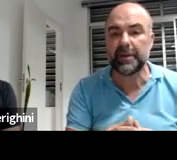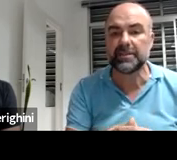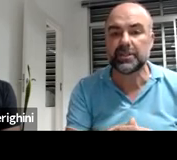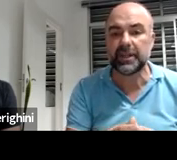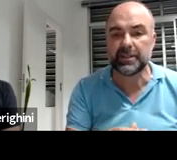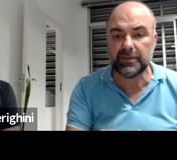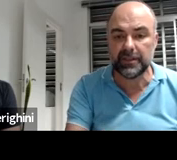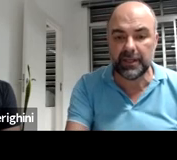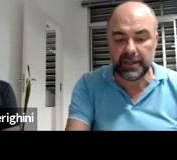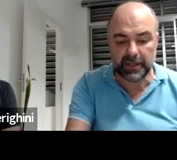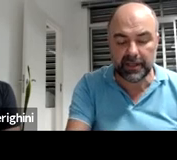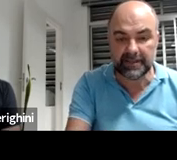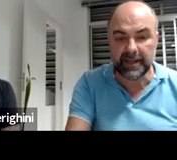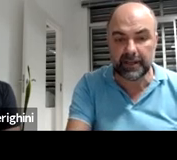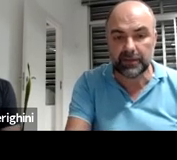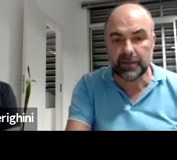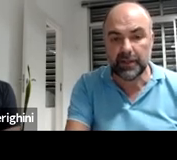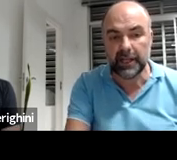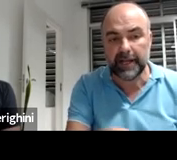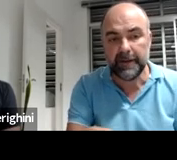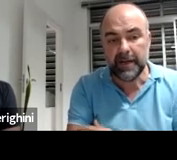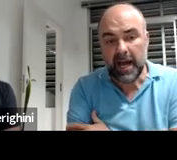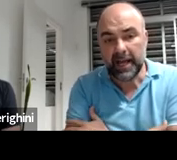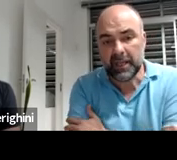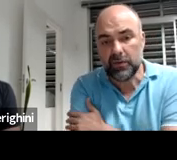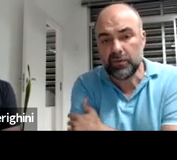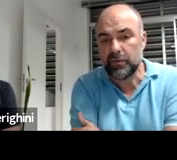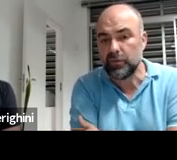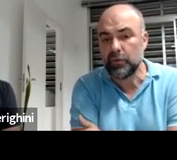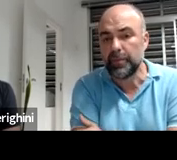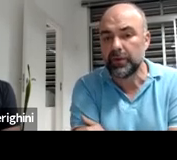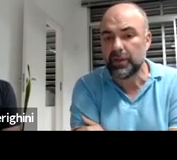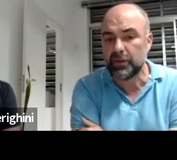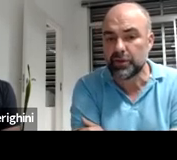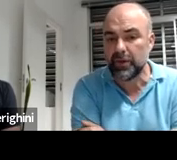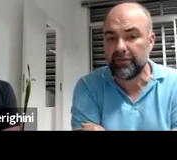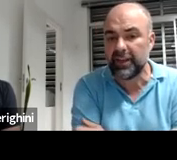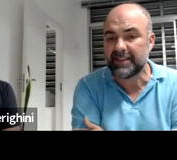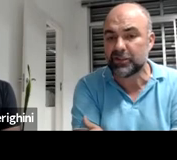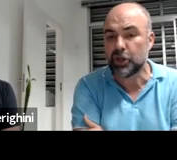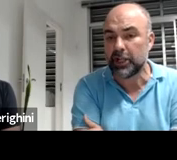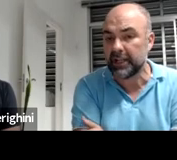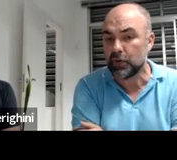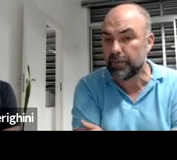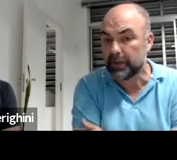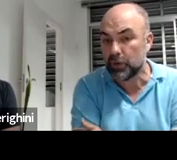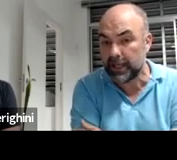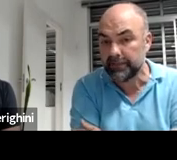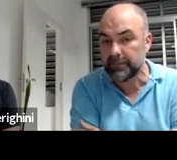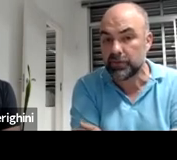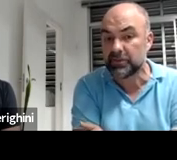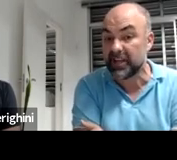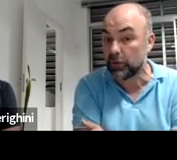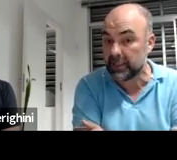essas empresas cresçam e dê certo, né? Aqui tem um número de 2020 só da